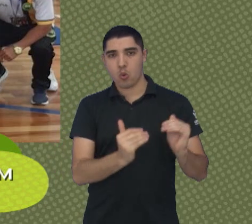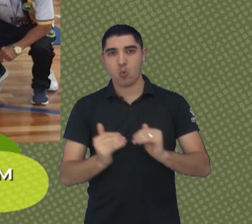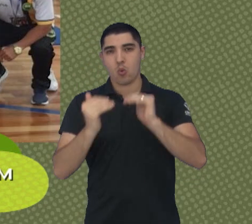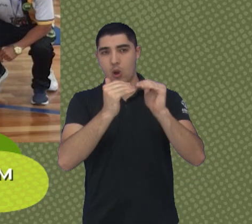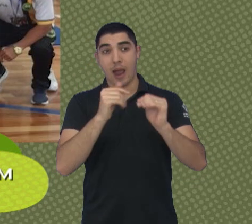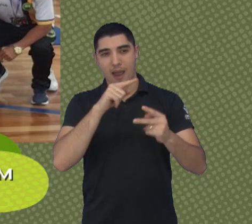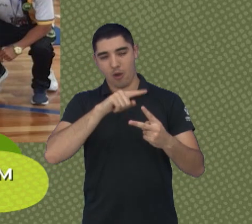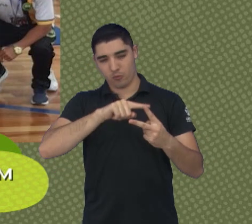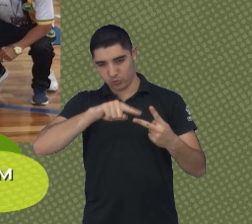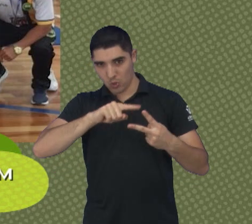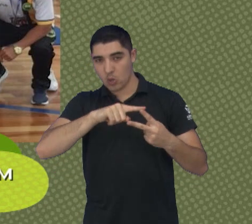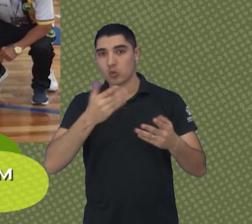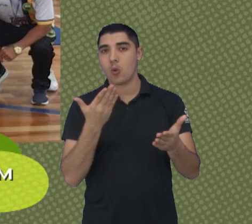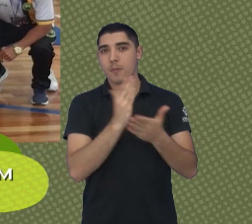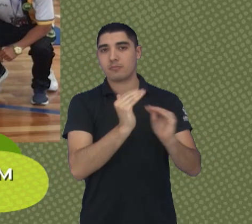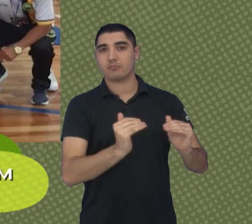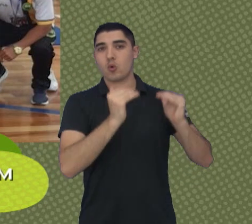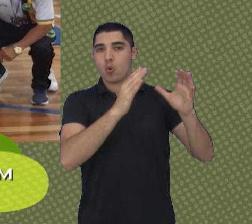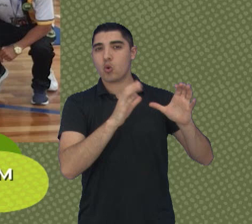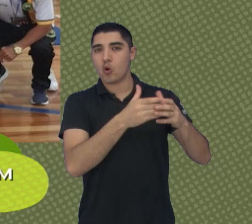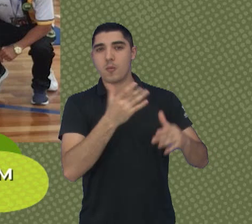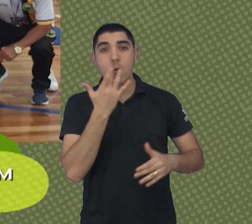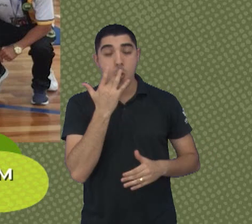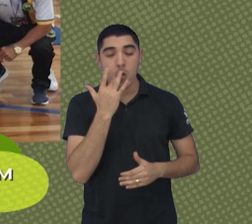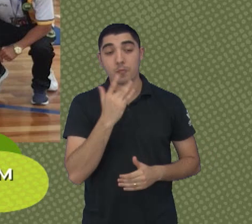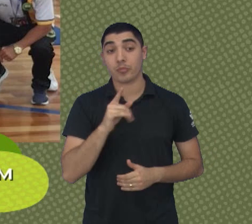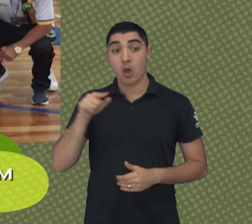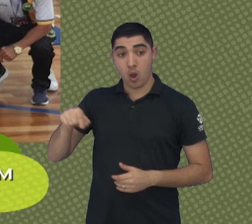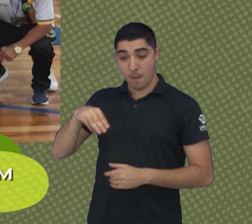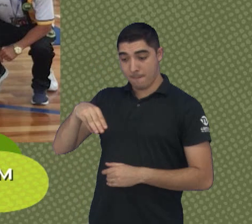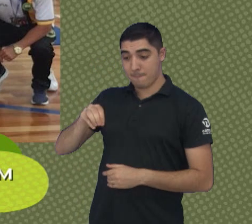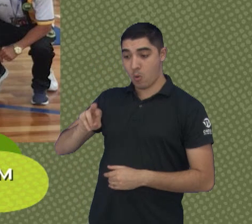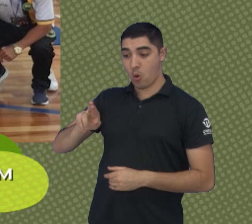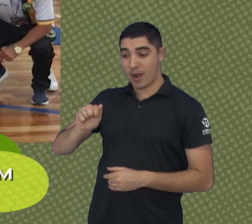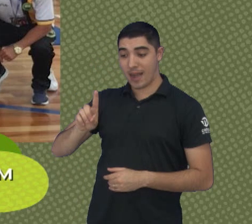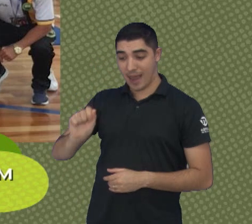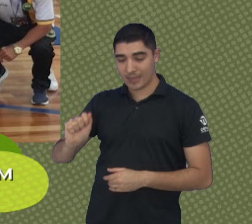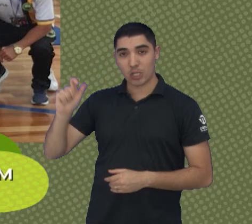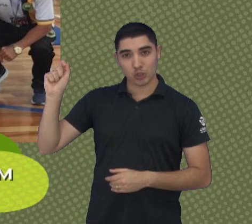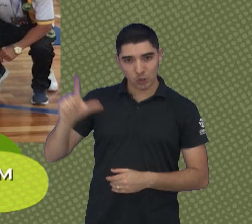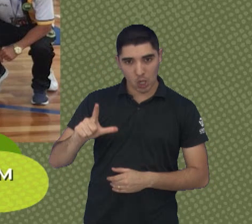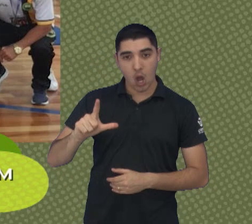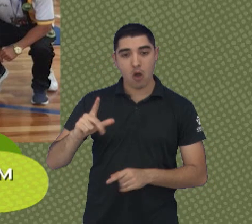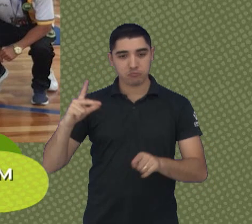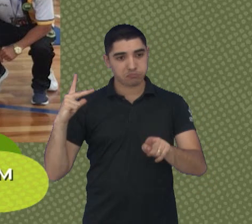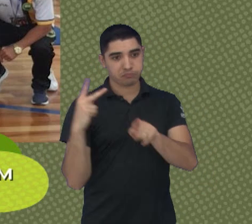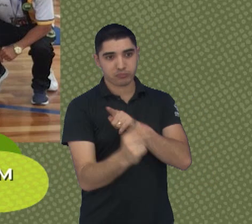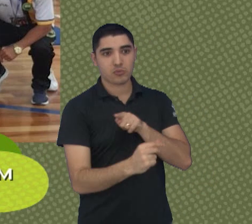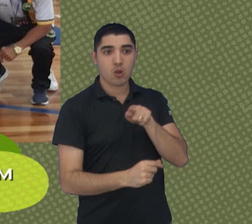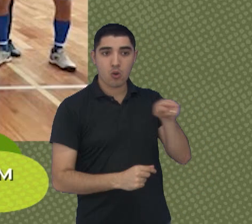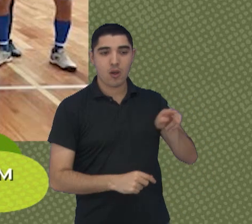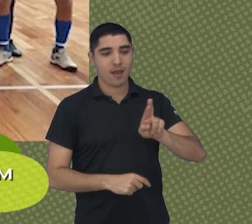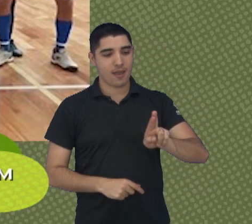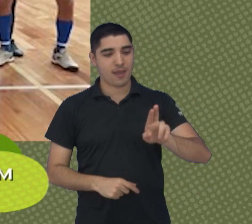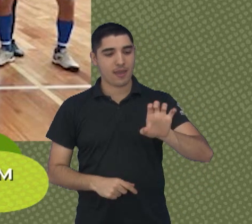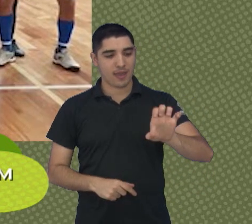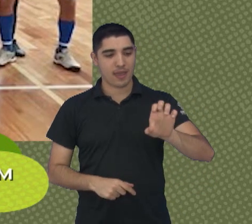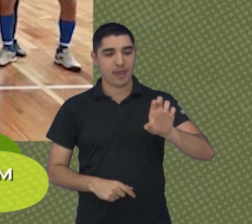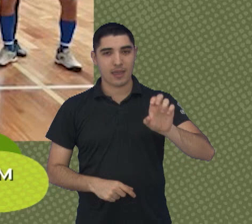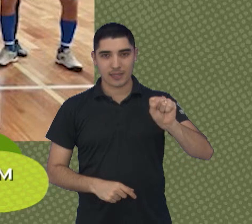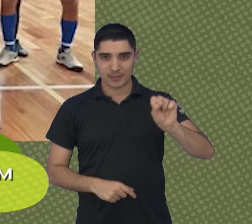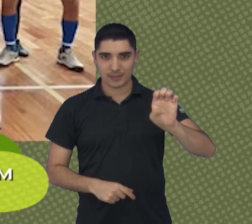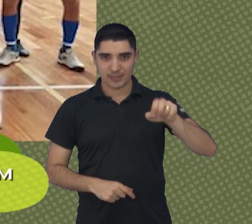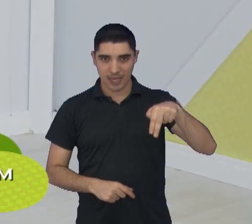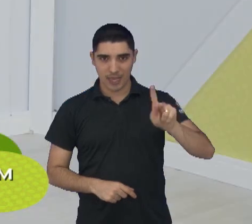você está vendo aí, ó, na série bronze, o Morada do Sol ergueu a taça com vitória por 3-2 sobre a equipe do Resenha. As duas